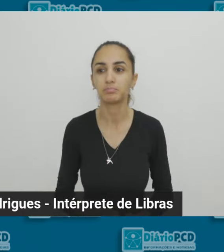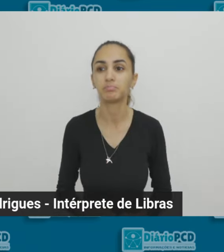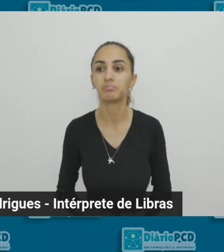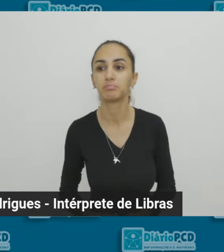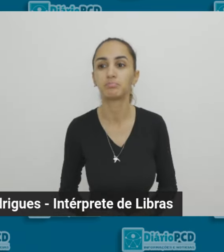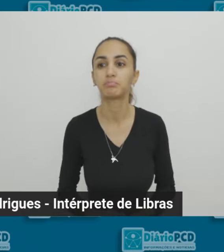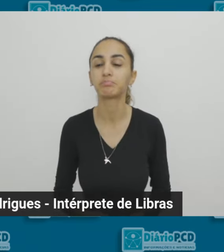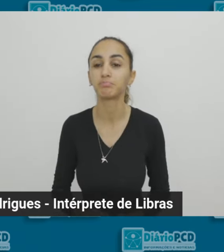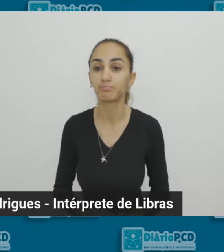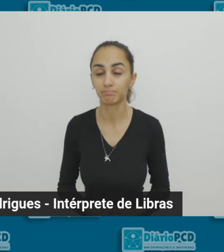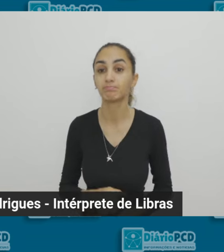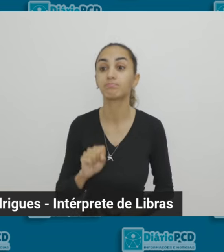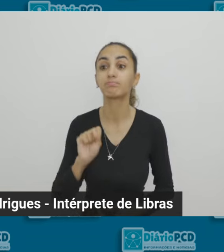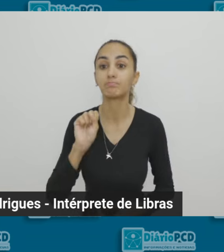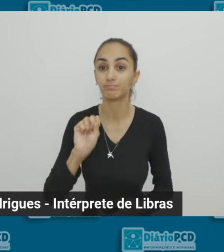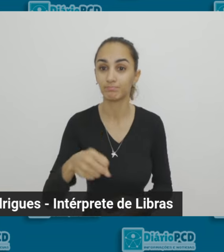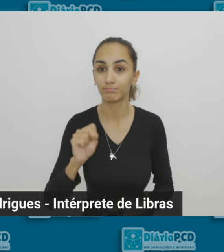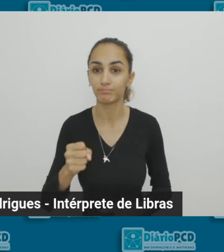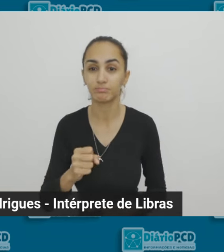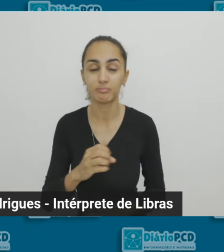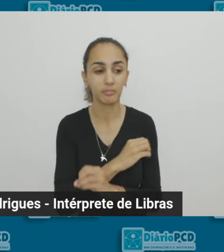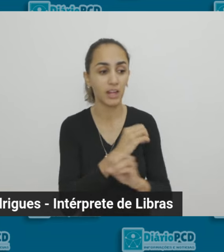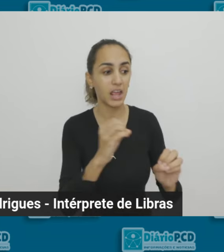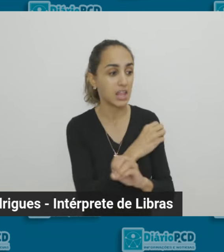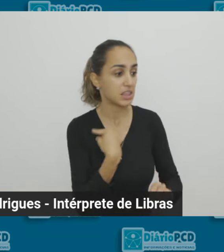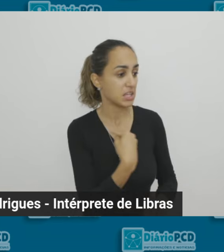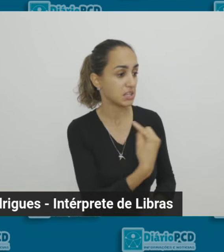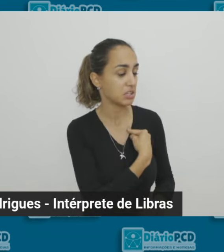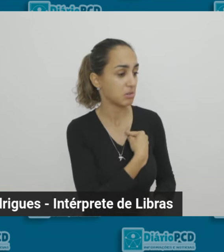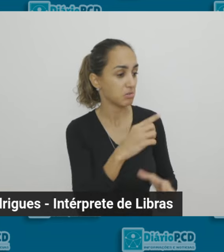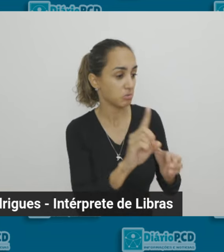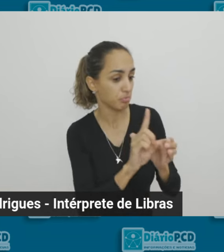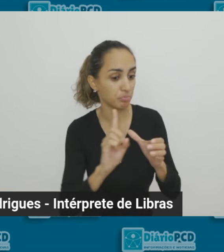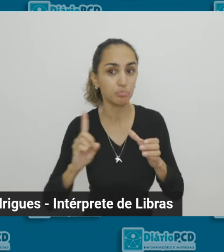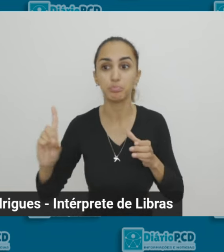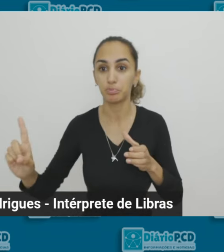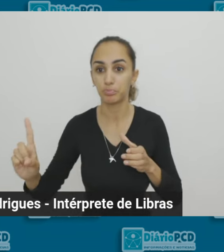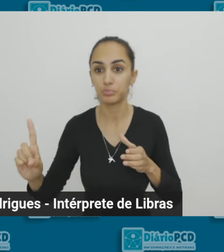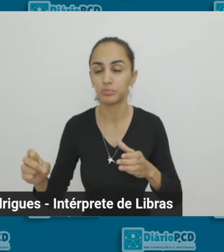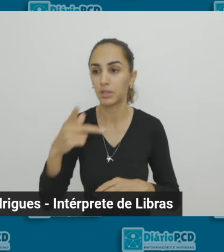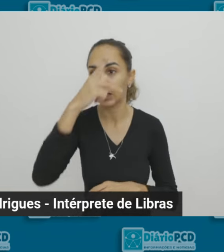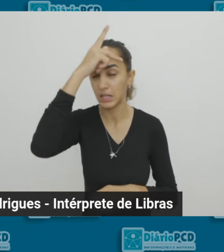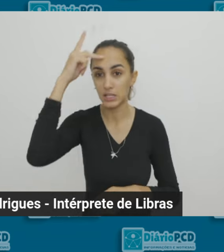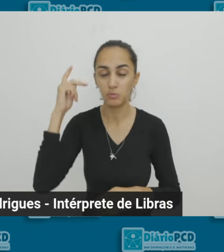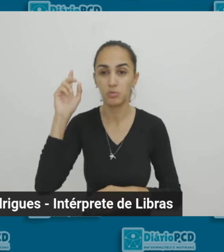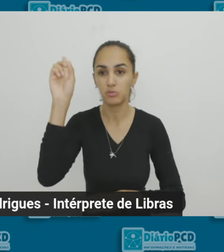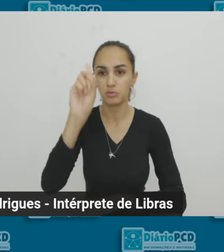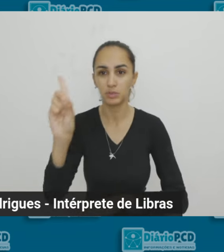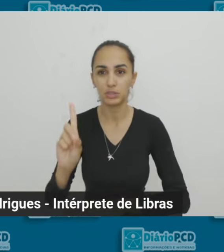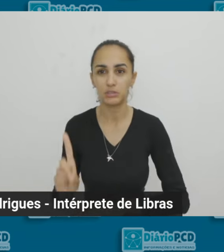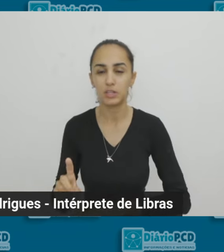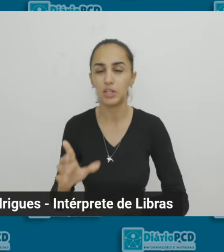É isso aí. Nada sobre nós, sem nós. As pessoas com deficiência de todo o Brasil procurando culpar os